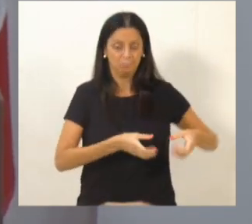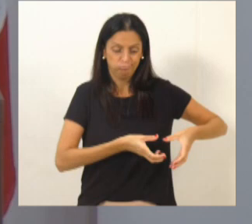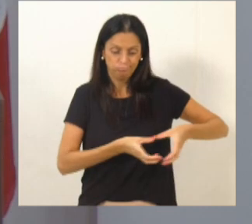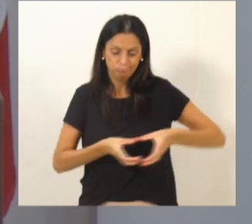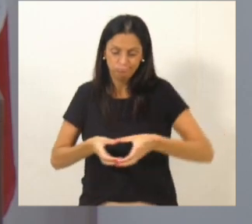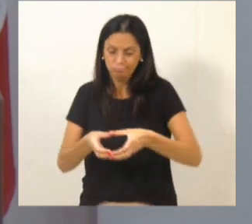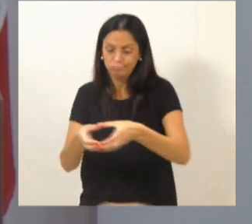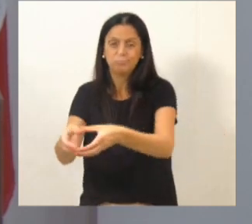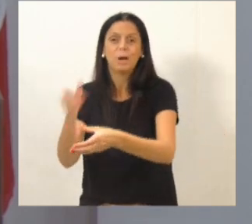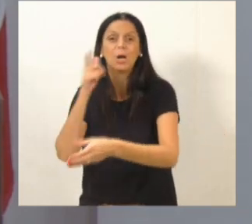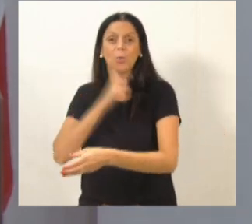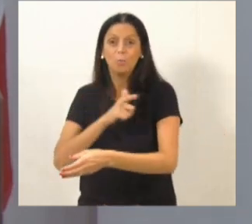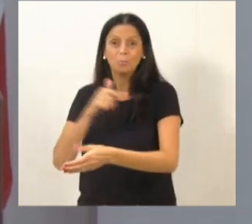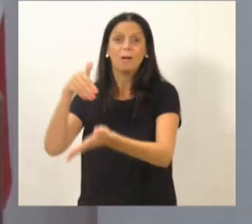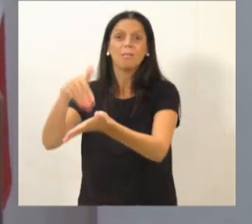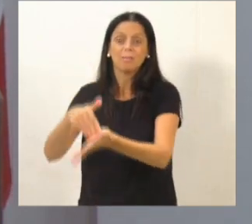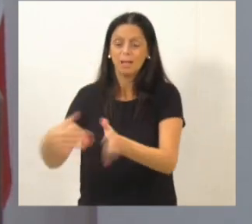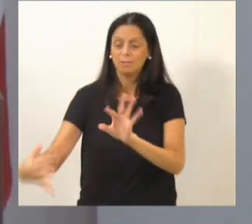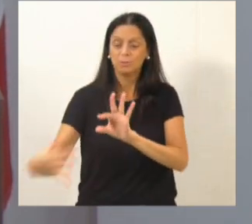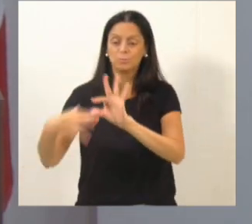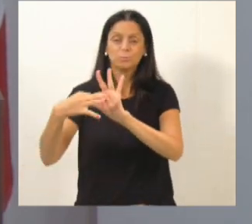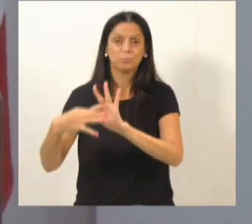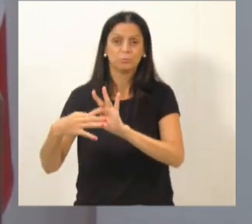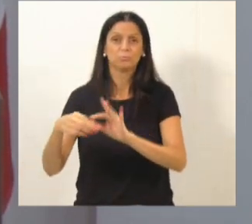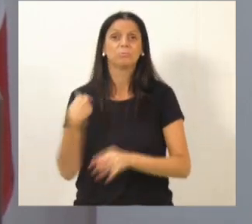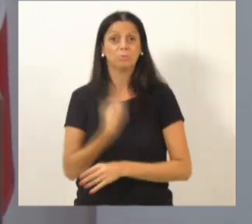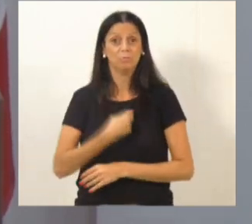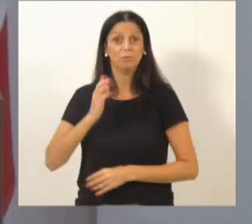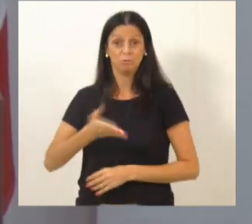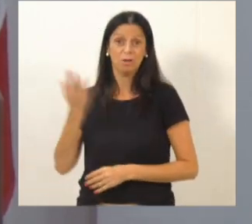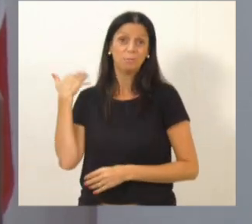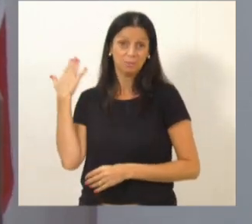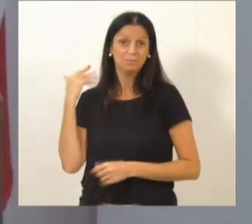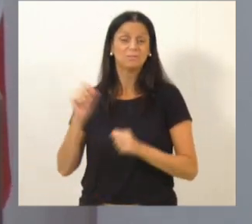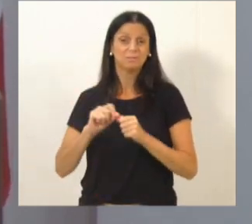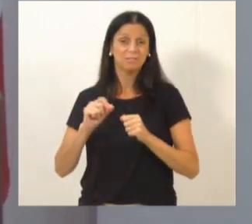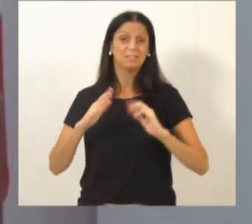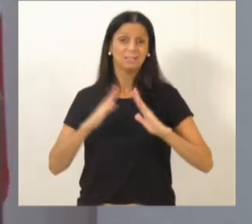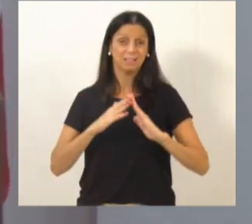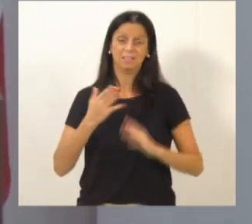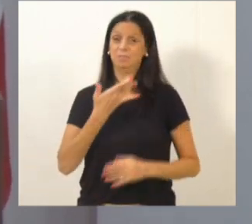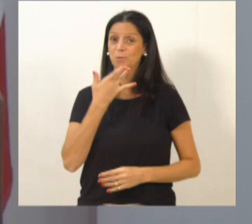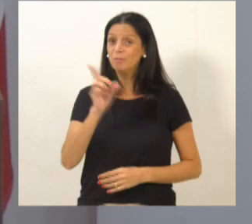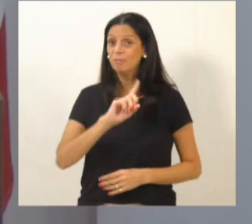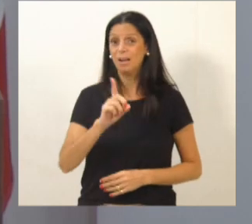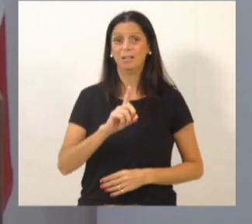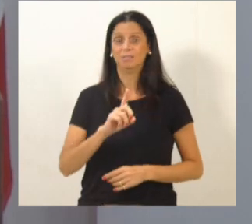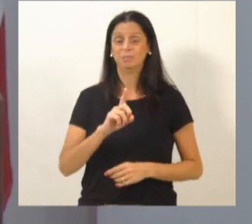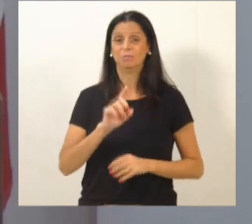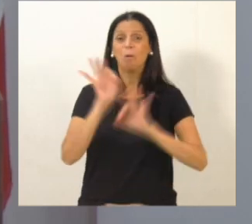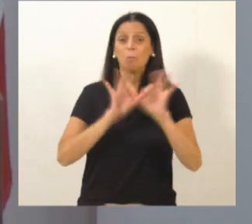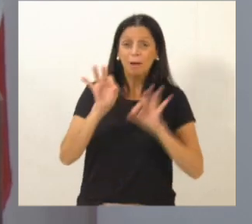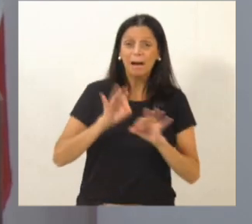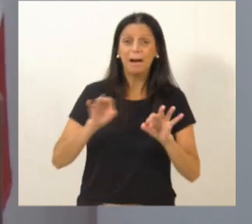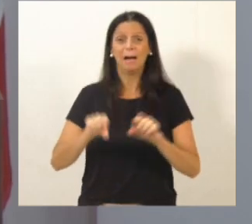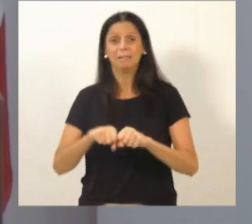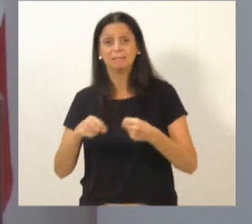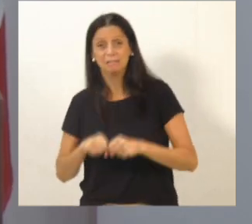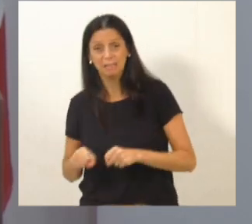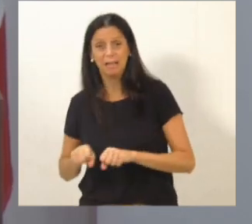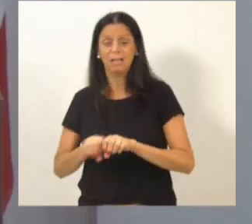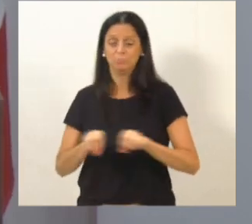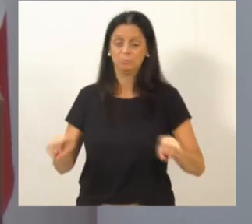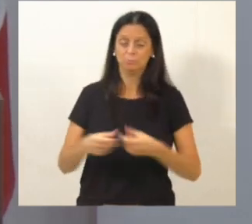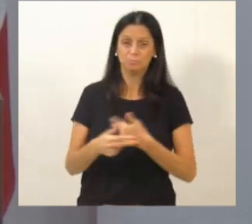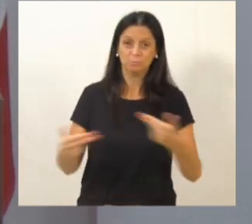isso é um sacrifício, nós mesmos já tivemos que fazer isso em casa, sabemos como é. E aí o regulamento dá a opção assim, você